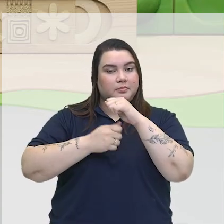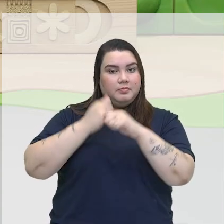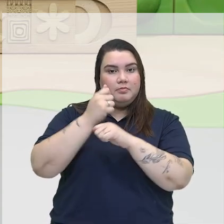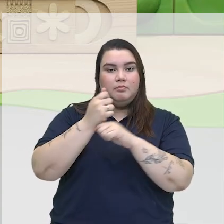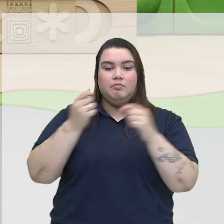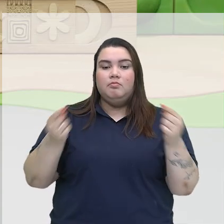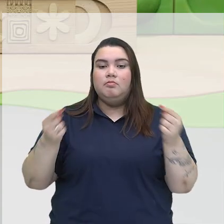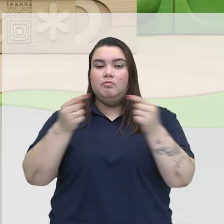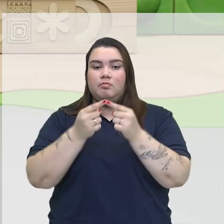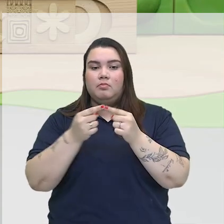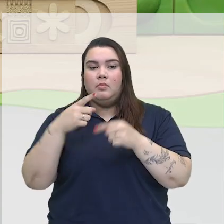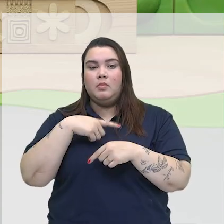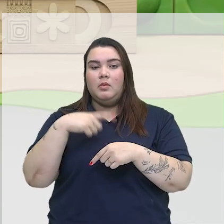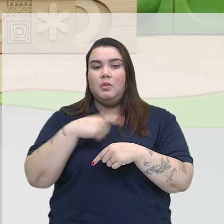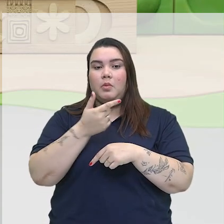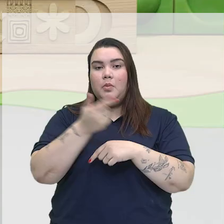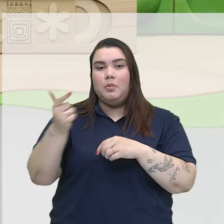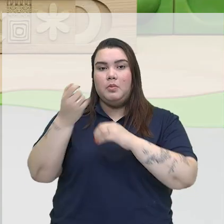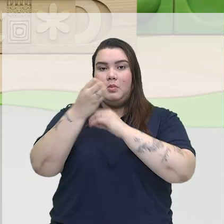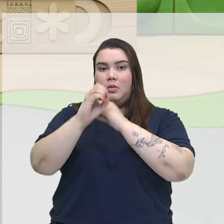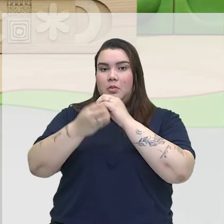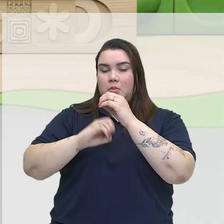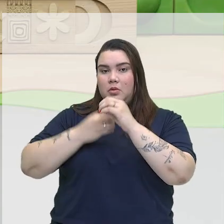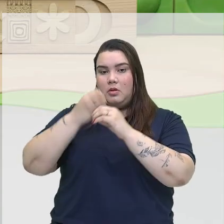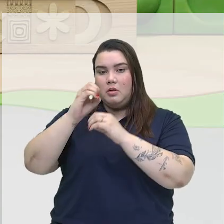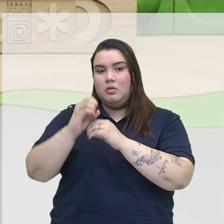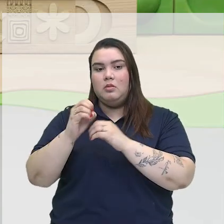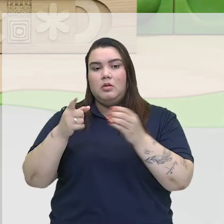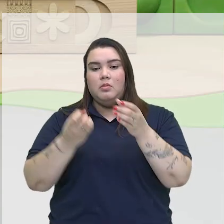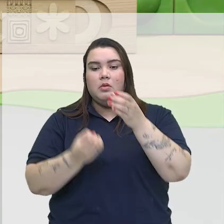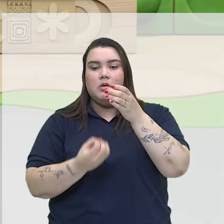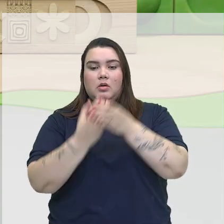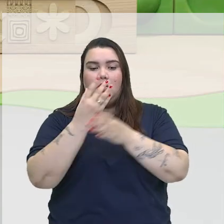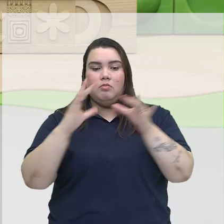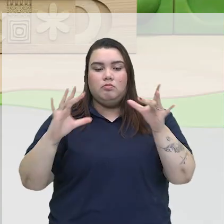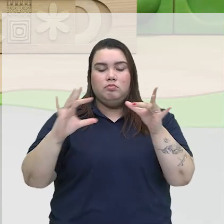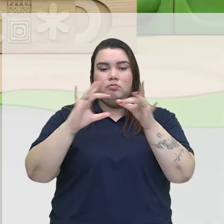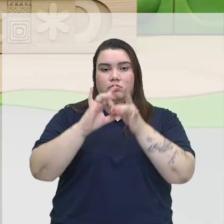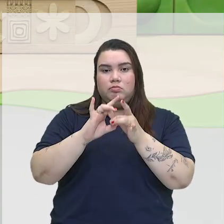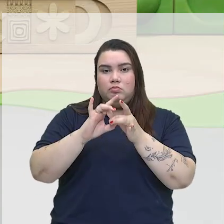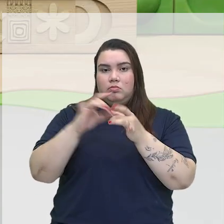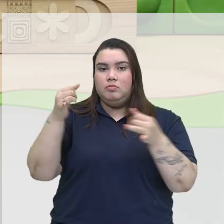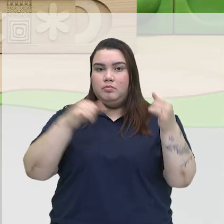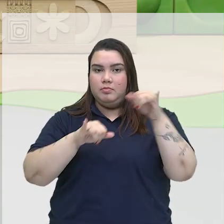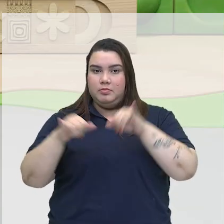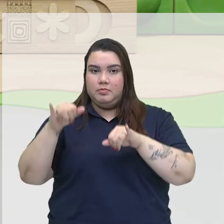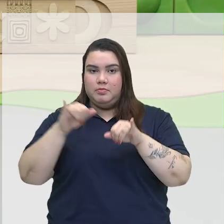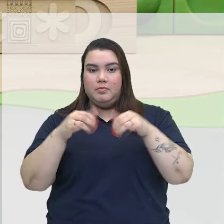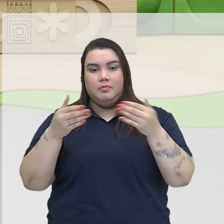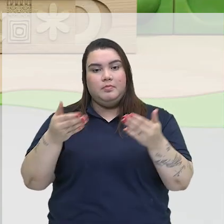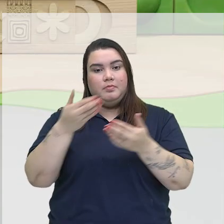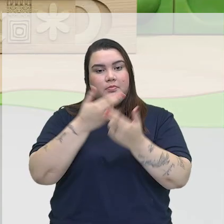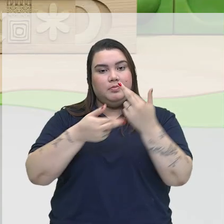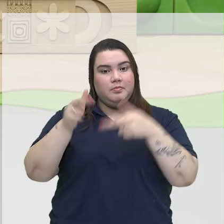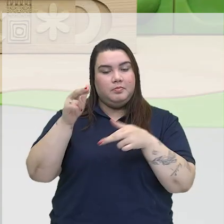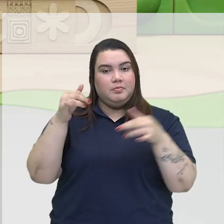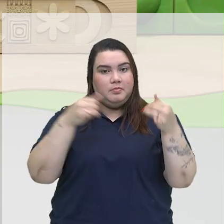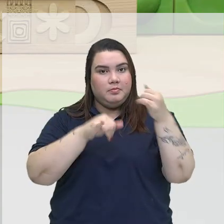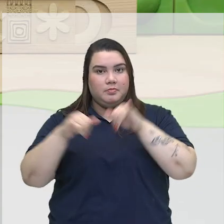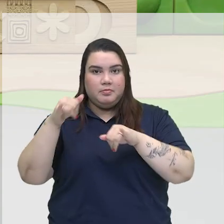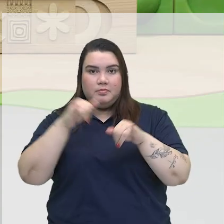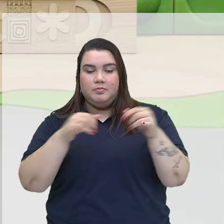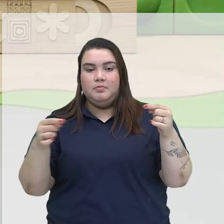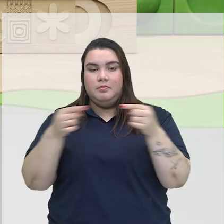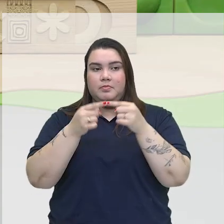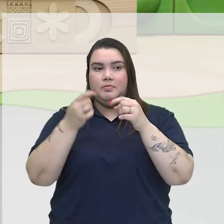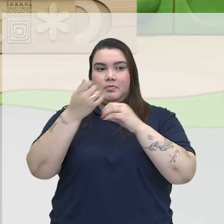ele vai se unir com outra molécula, então ele está formando ali uma ligação. Então, a reação química é quando